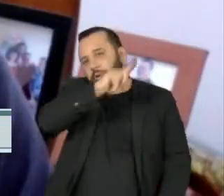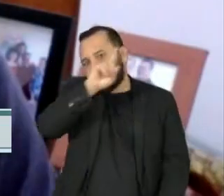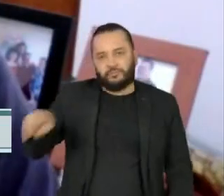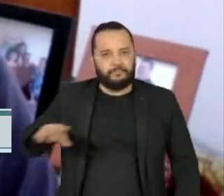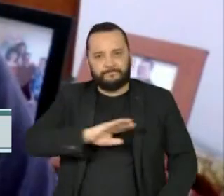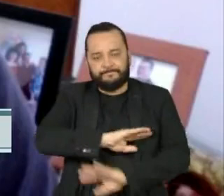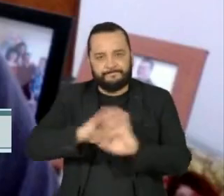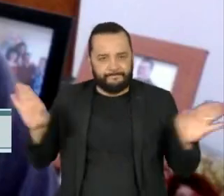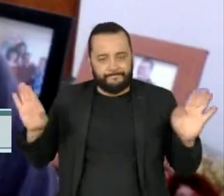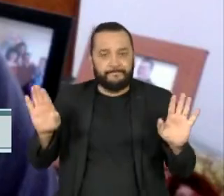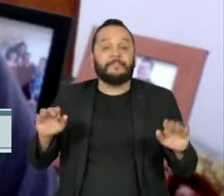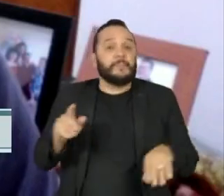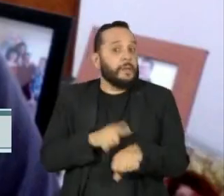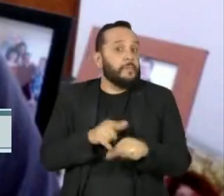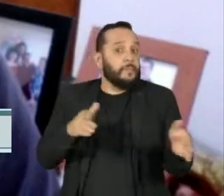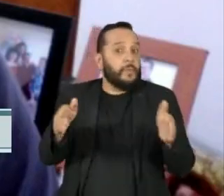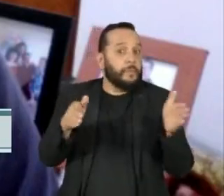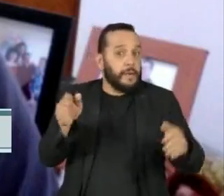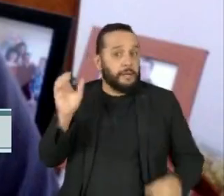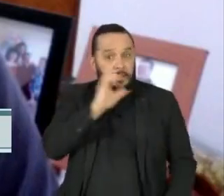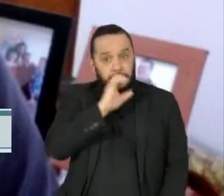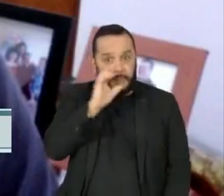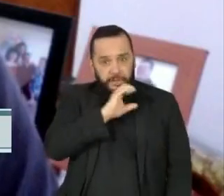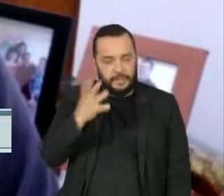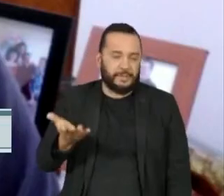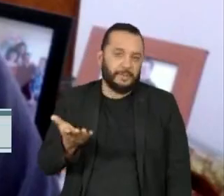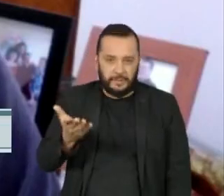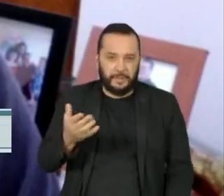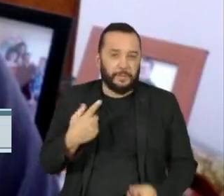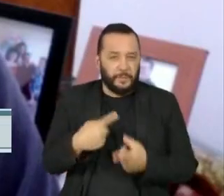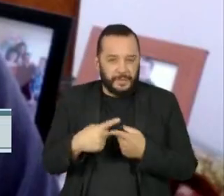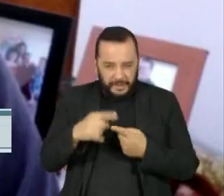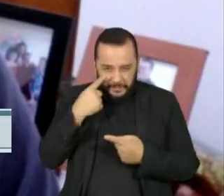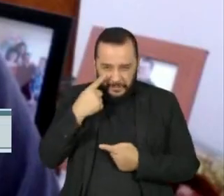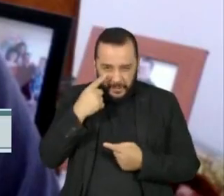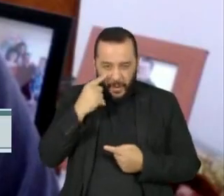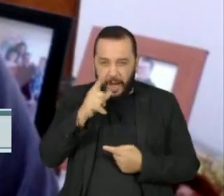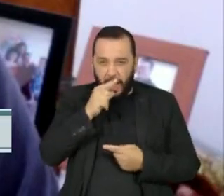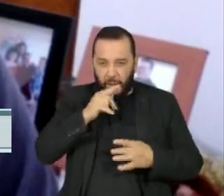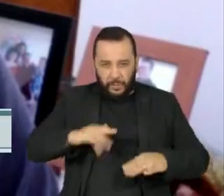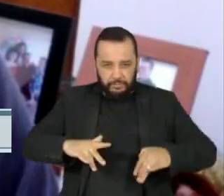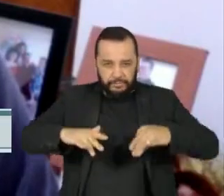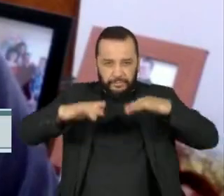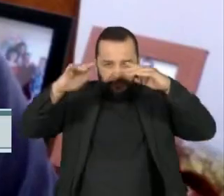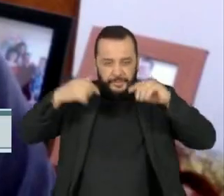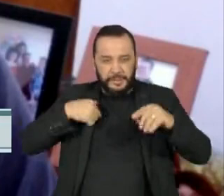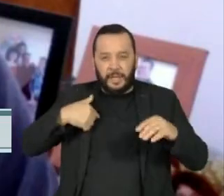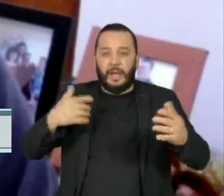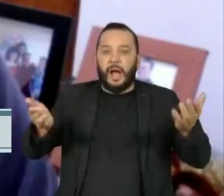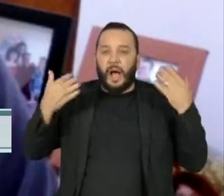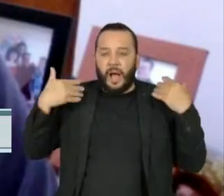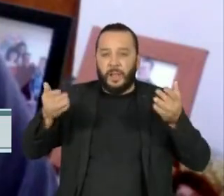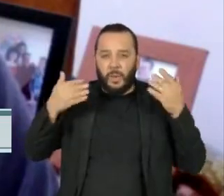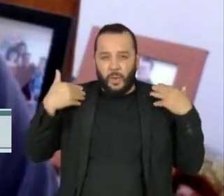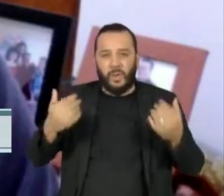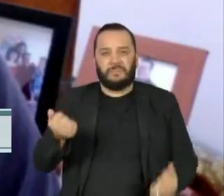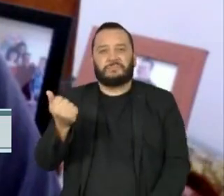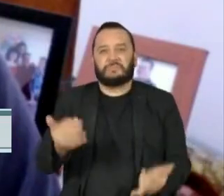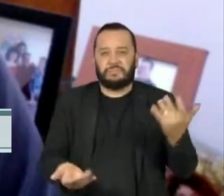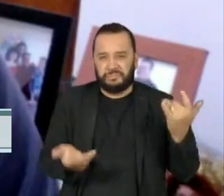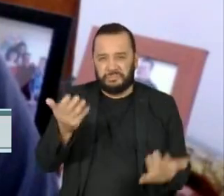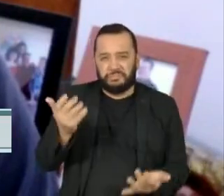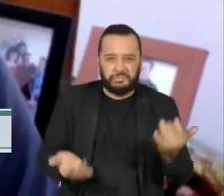de você verifica a cada grande enchente a cada onda de calor a cada inseto Florestal matando pessoas